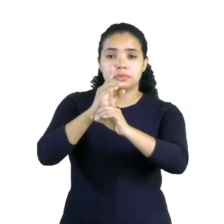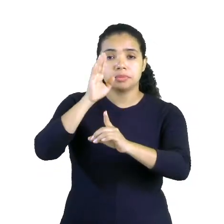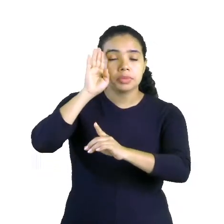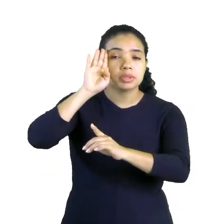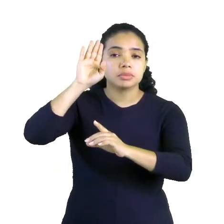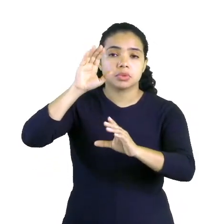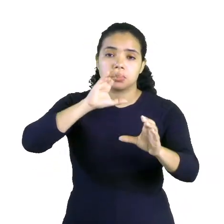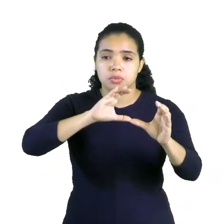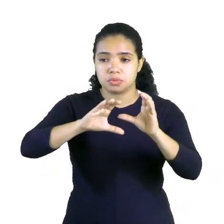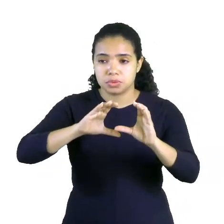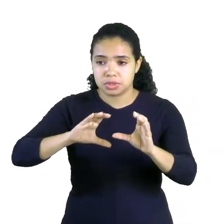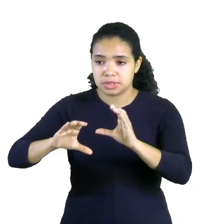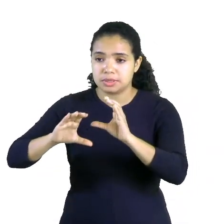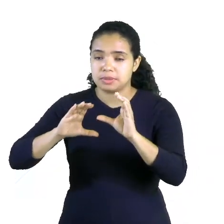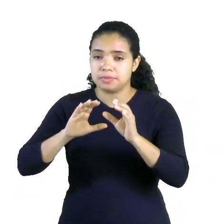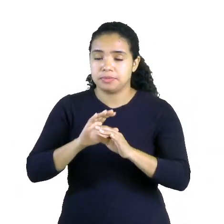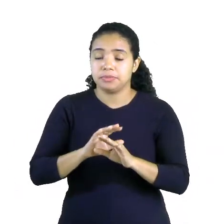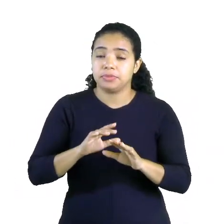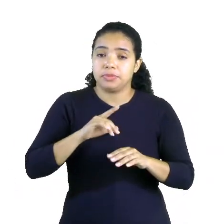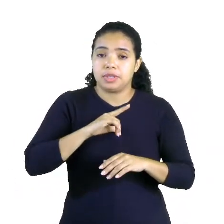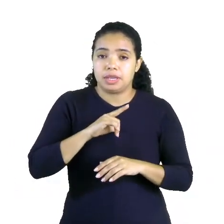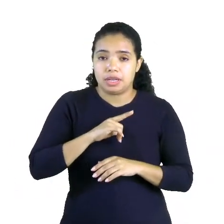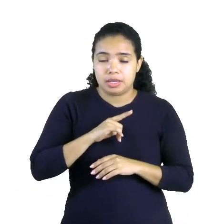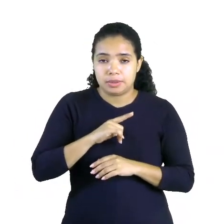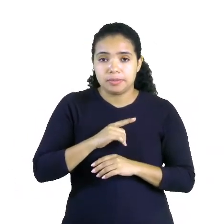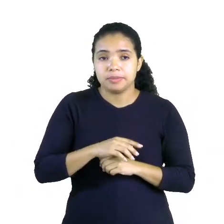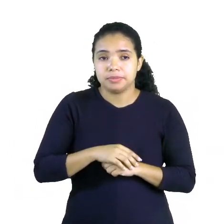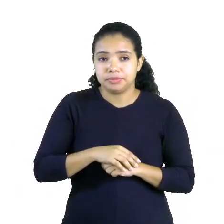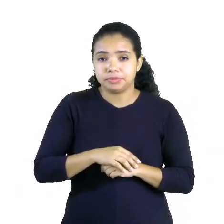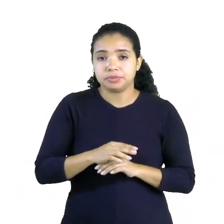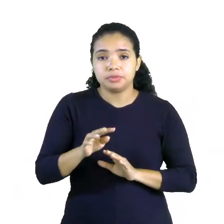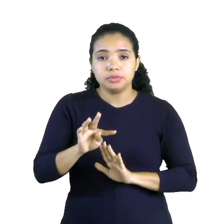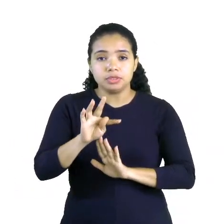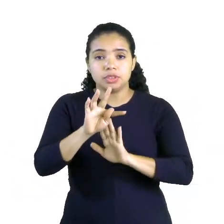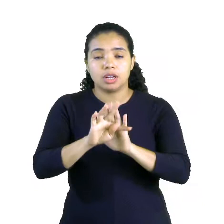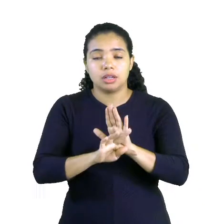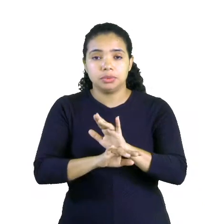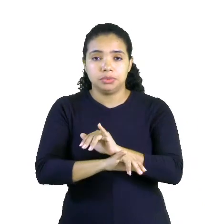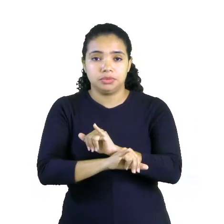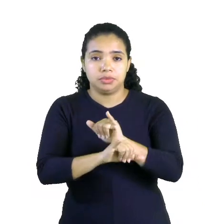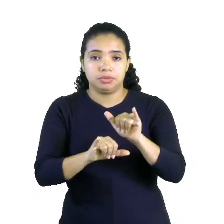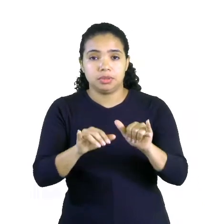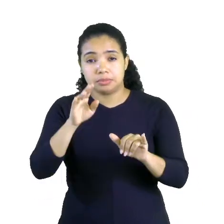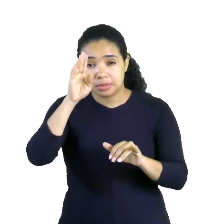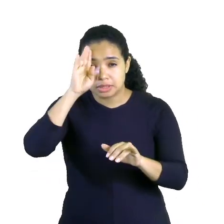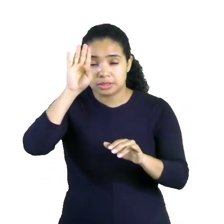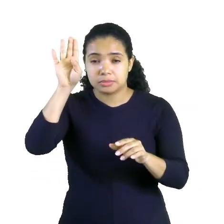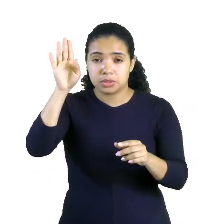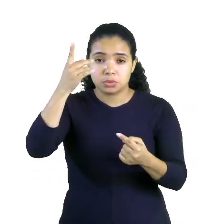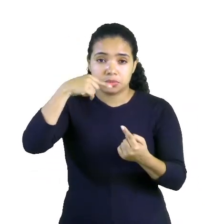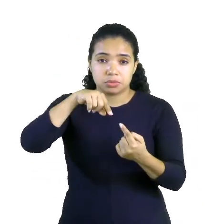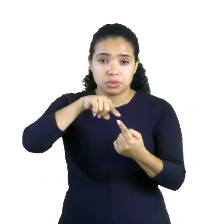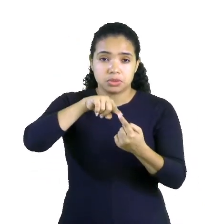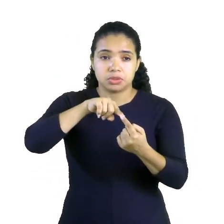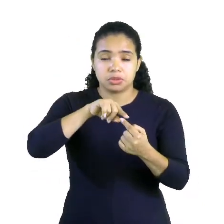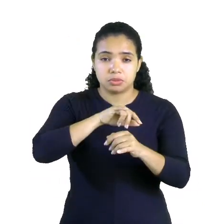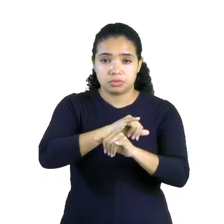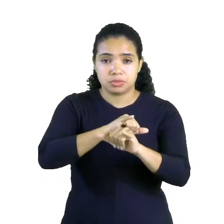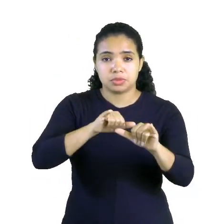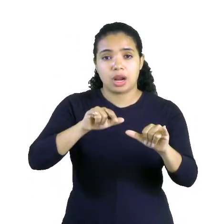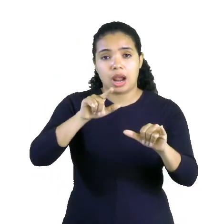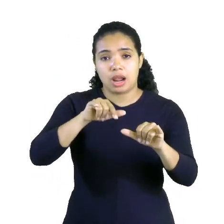de comunicação. Trata-se, portanto, de um texto informativo. O principal objetivo da notícia